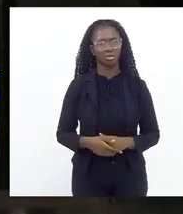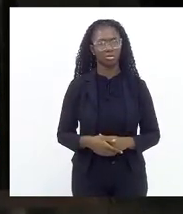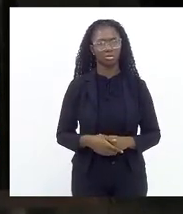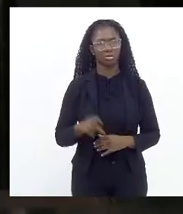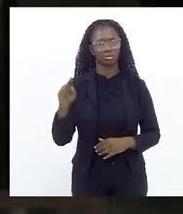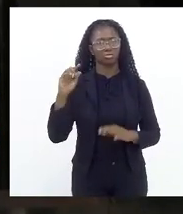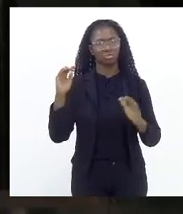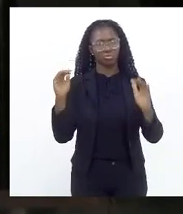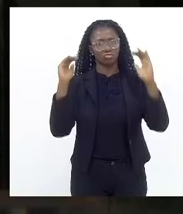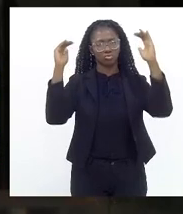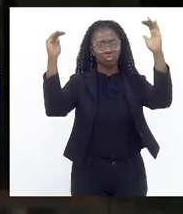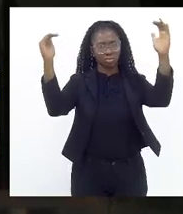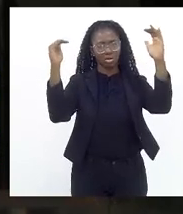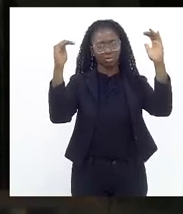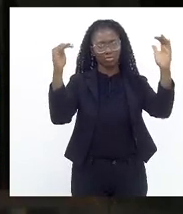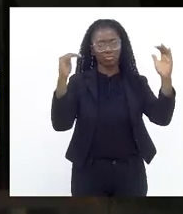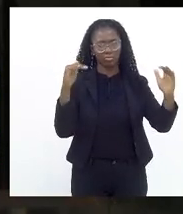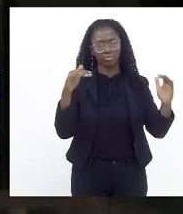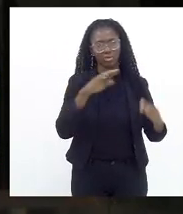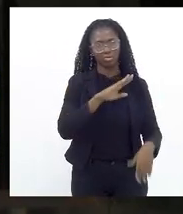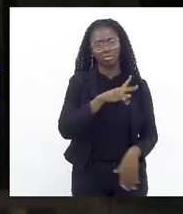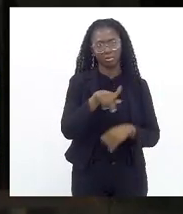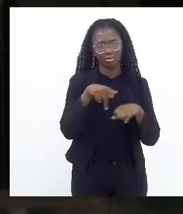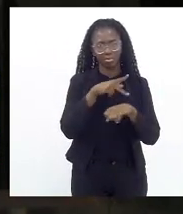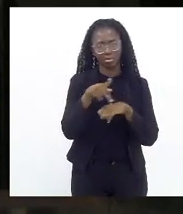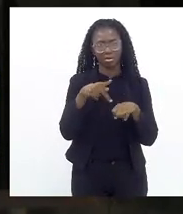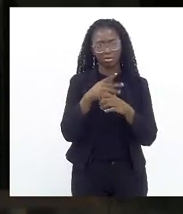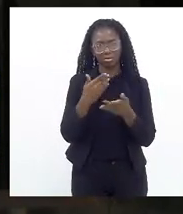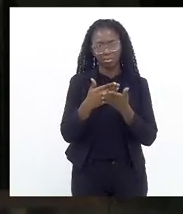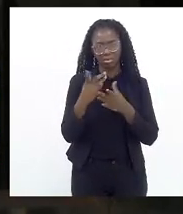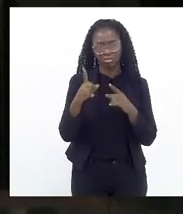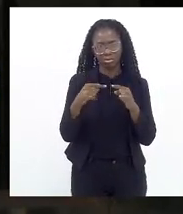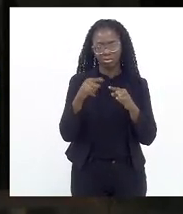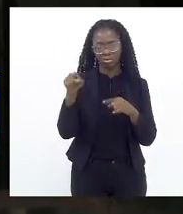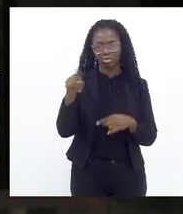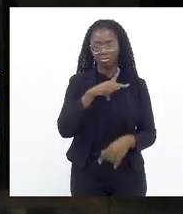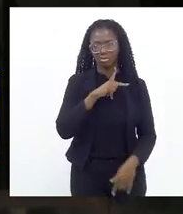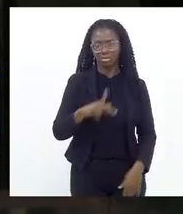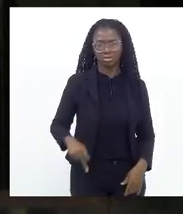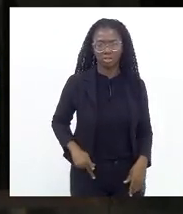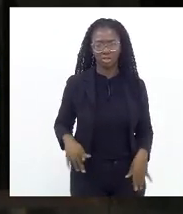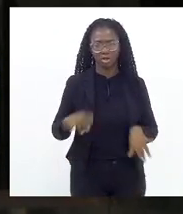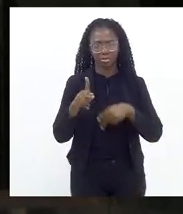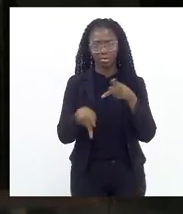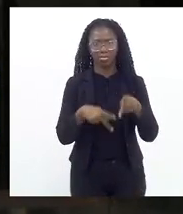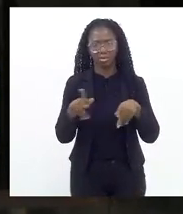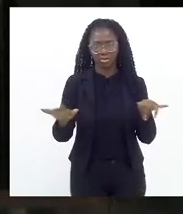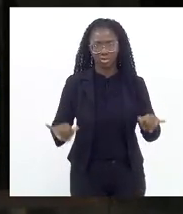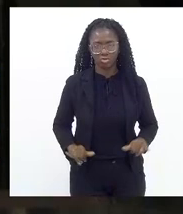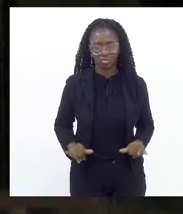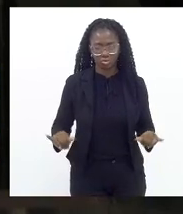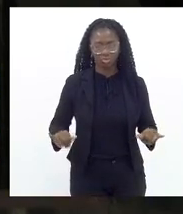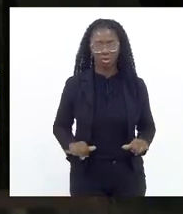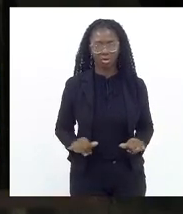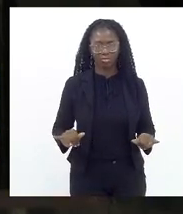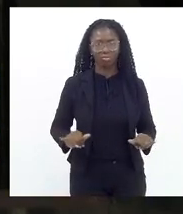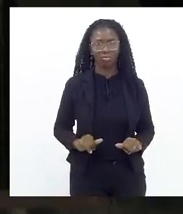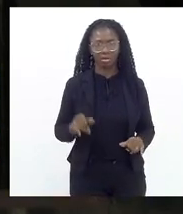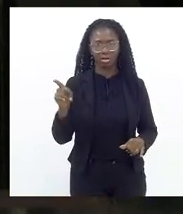da República, a começar pelo presidente, face à sua população sofrendo, submetida a esse